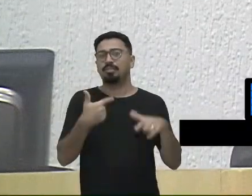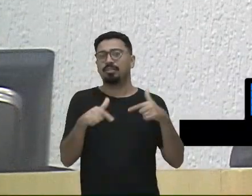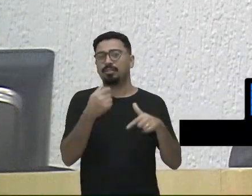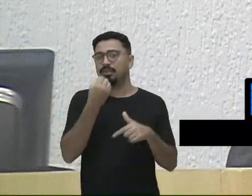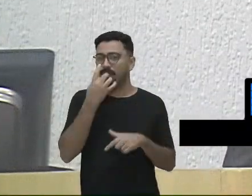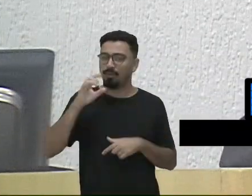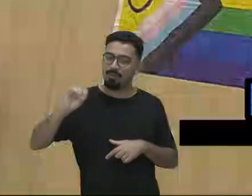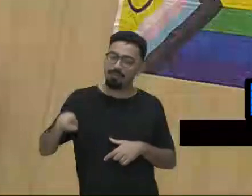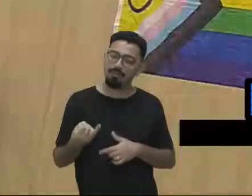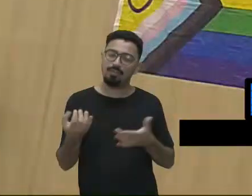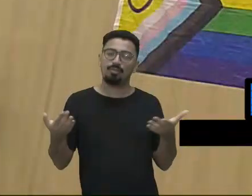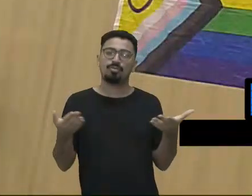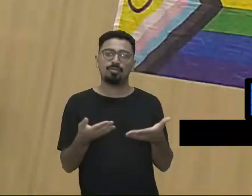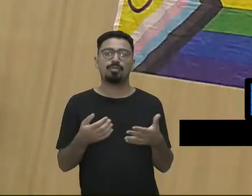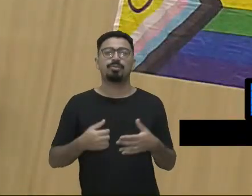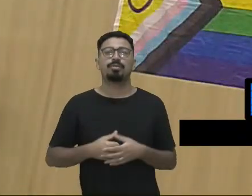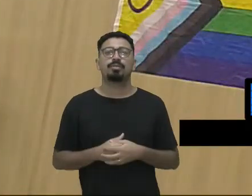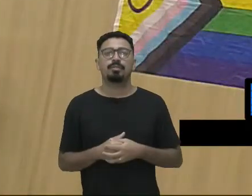proveitoso hoje.